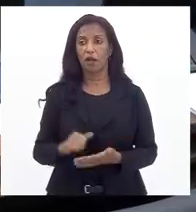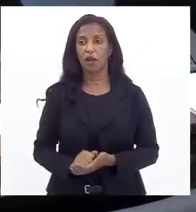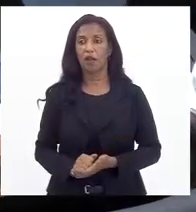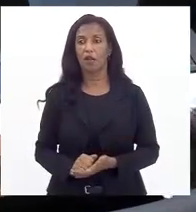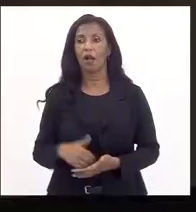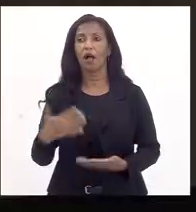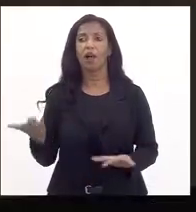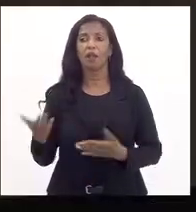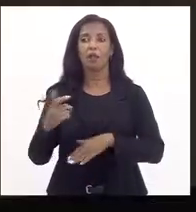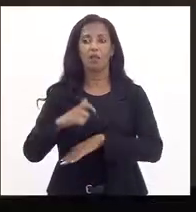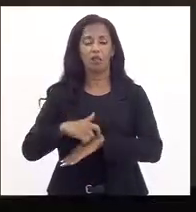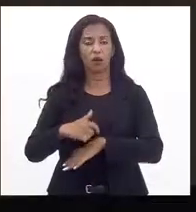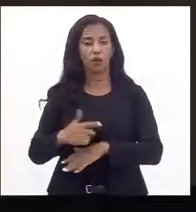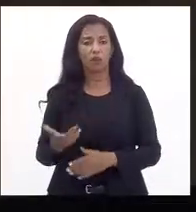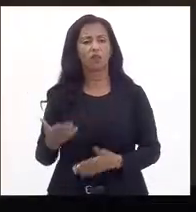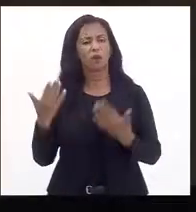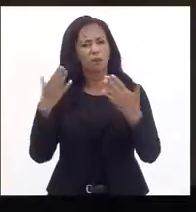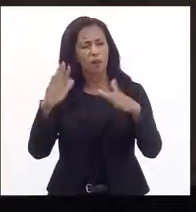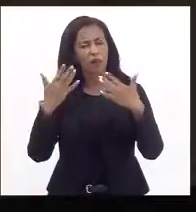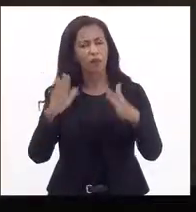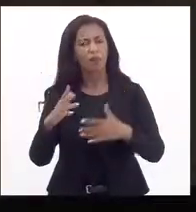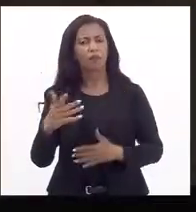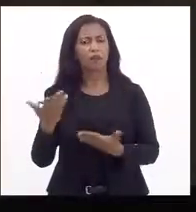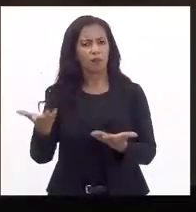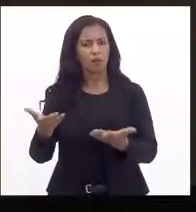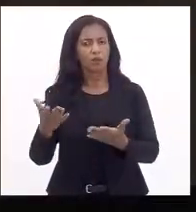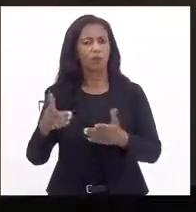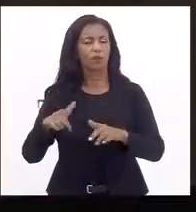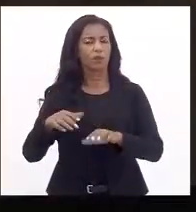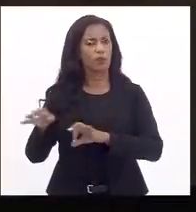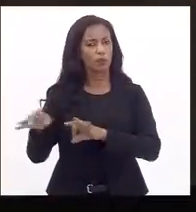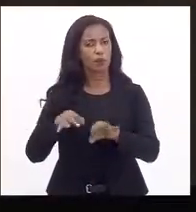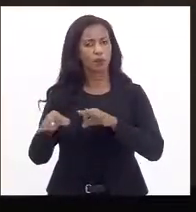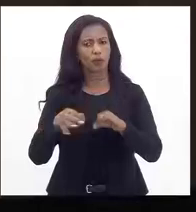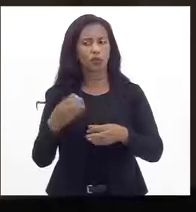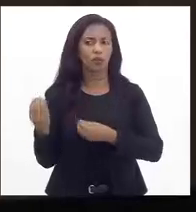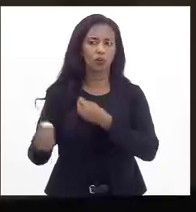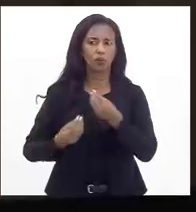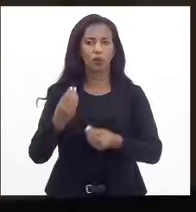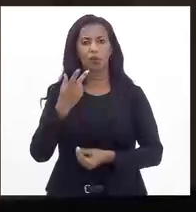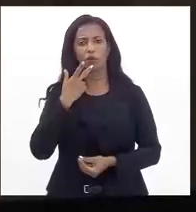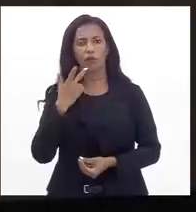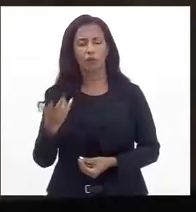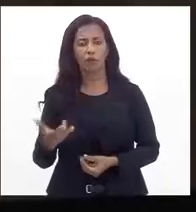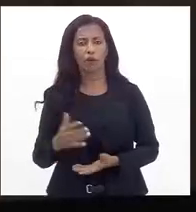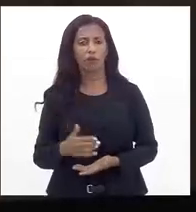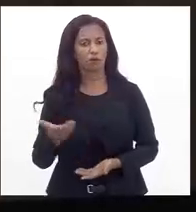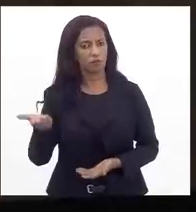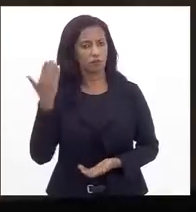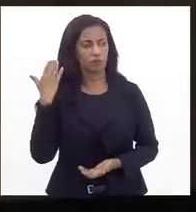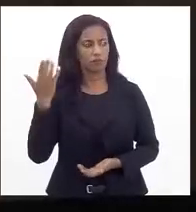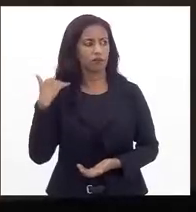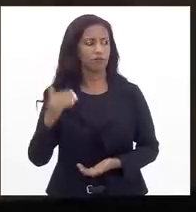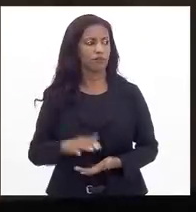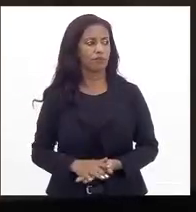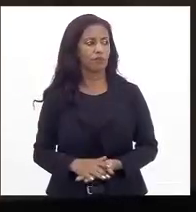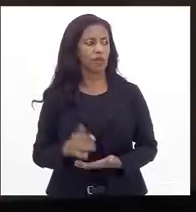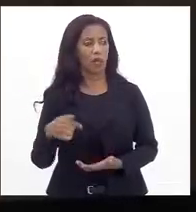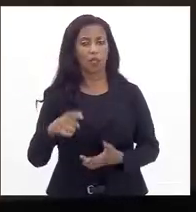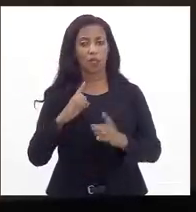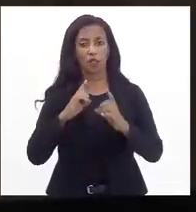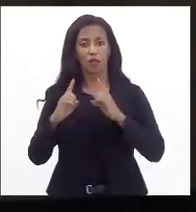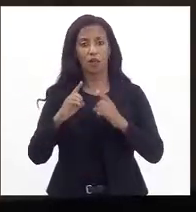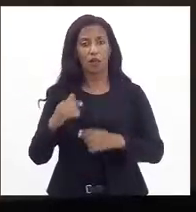sabe-se lá que horas então parabenizar vossa excelência por esse projeto Como disse os meus antecessores aqui no